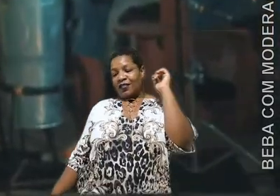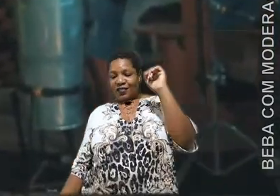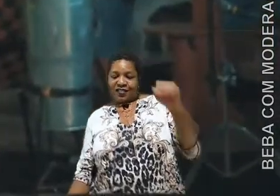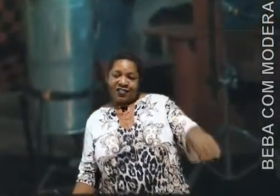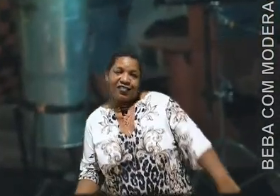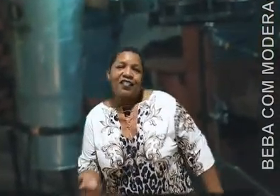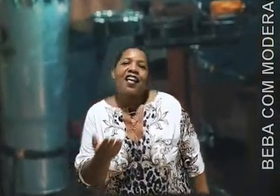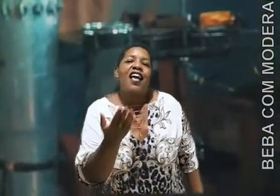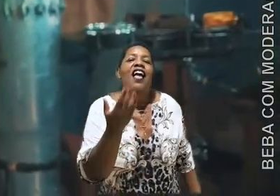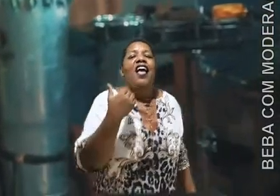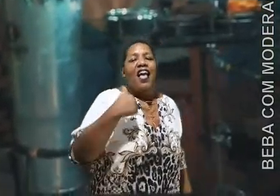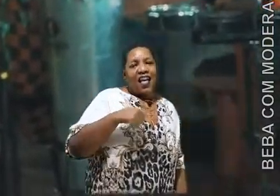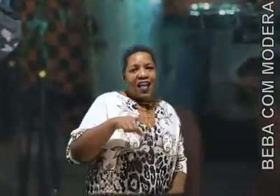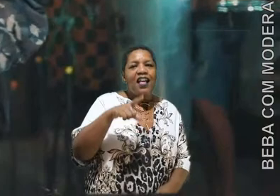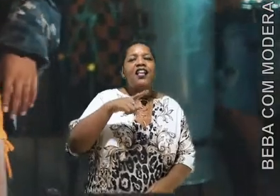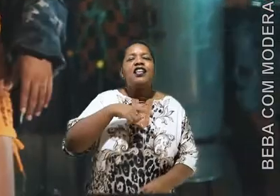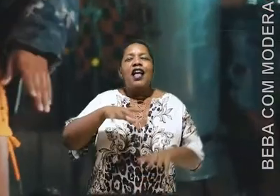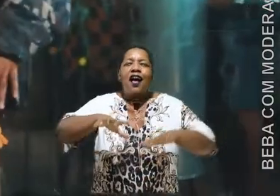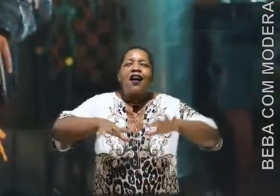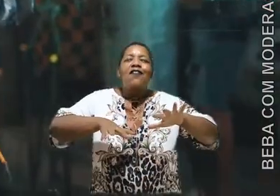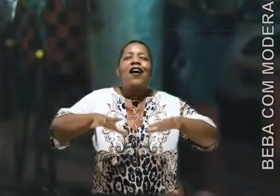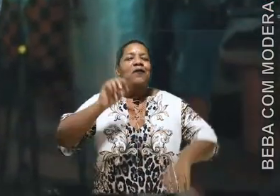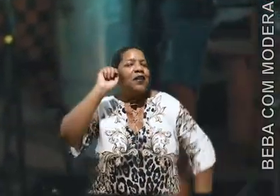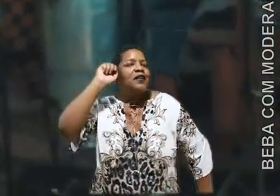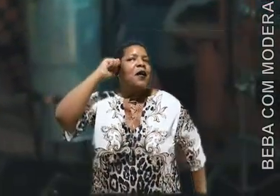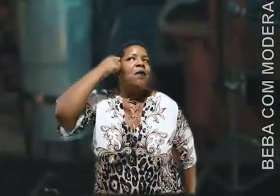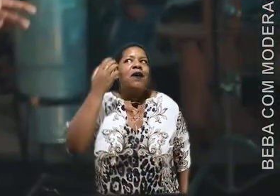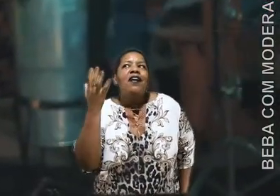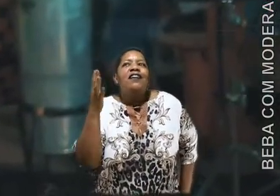o reino Big Brother